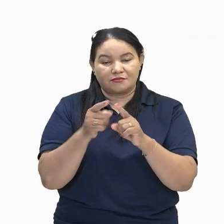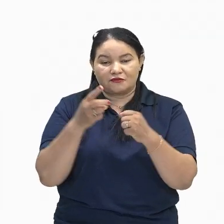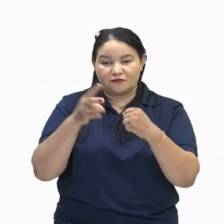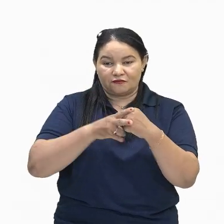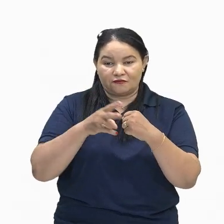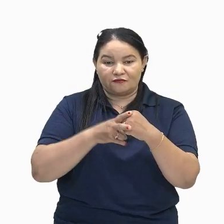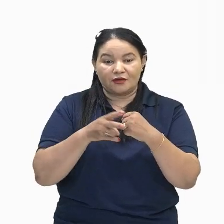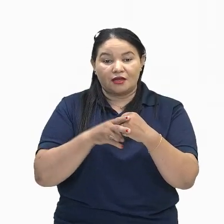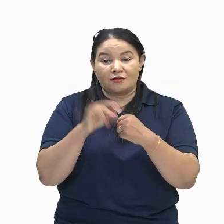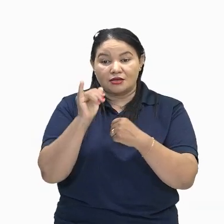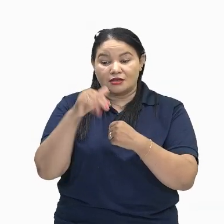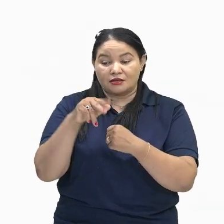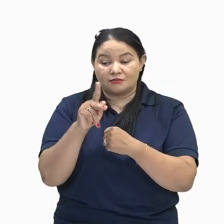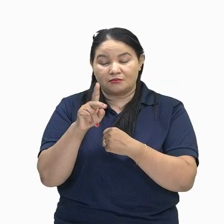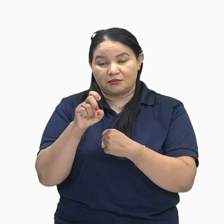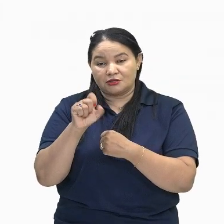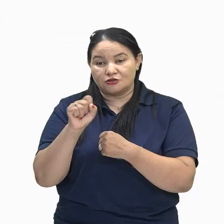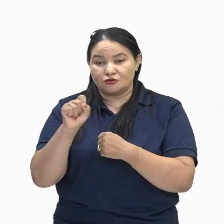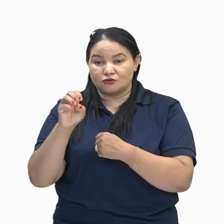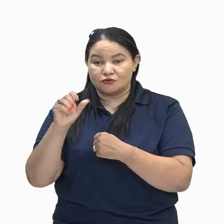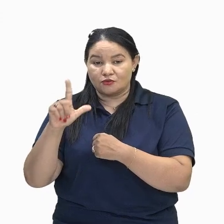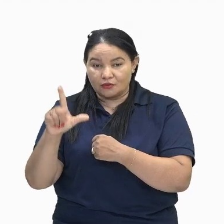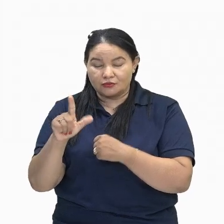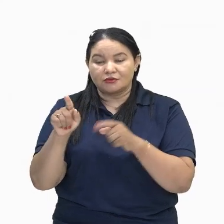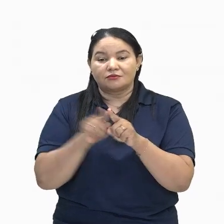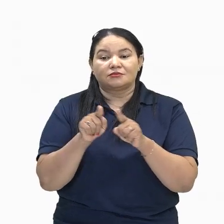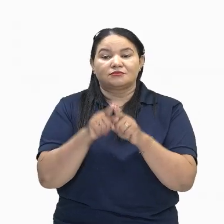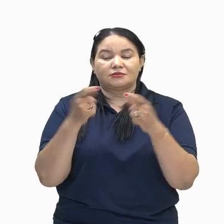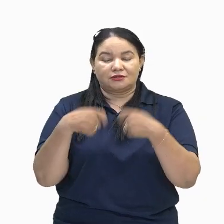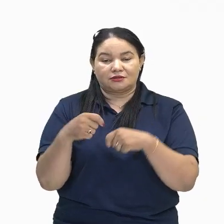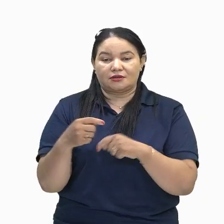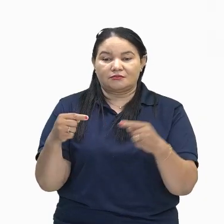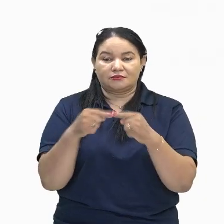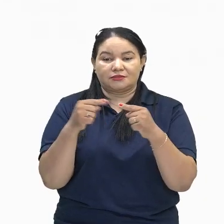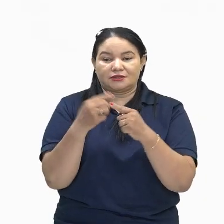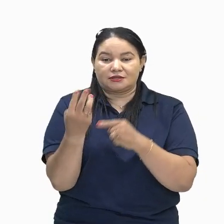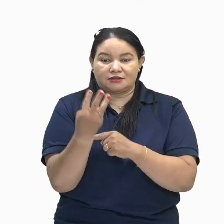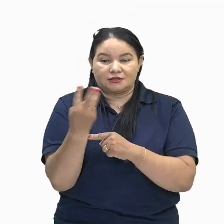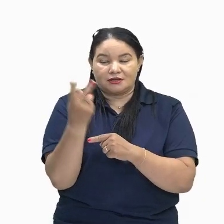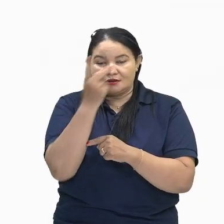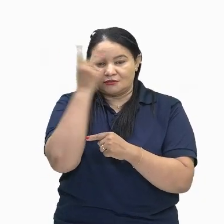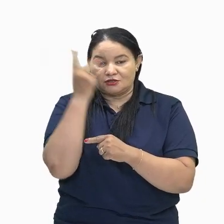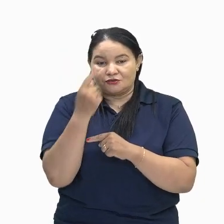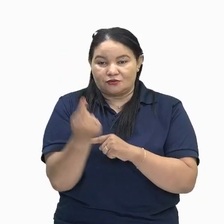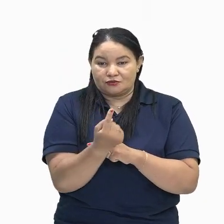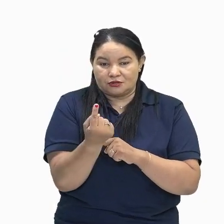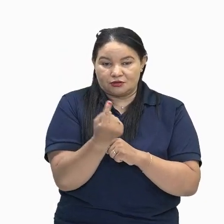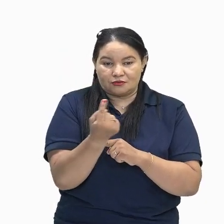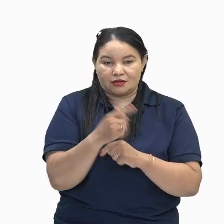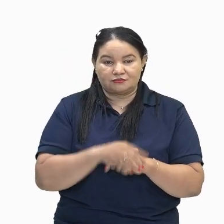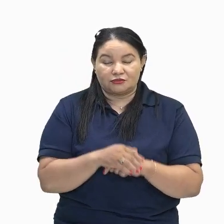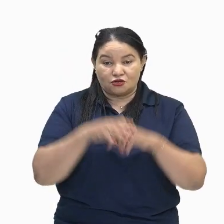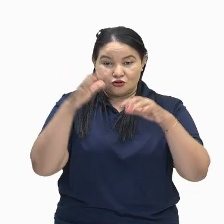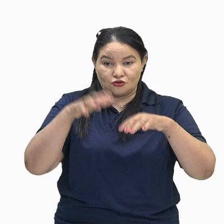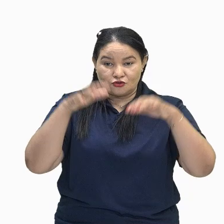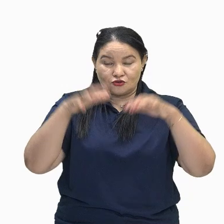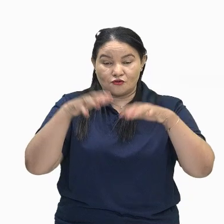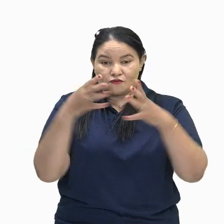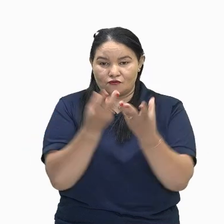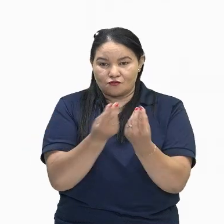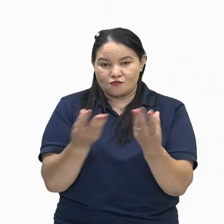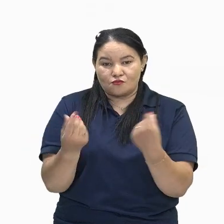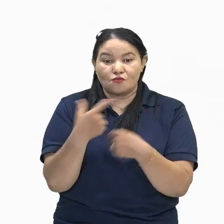impessoais, eles sempre vão ficar conjugados, flexionados na terceira pessoa do singular, gente. Olha o exemplo. Choveu muito ontem,